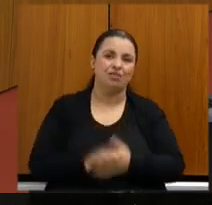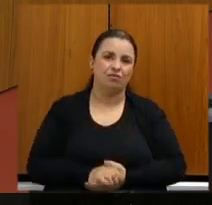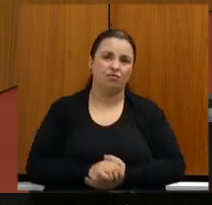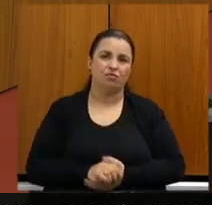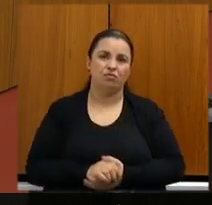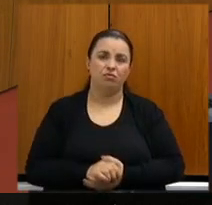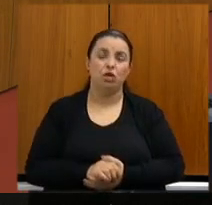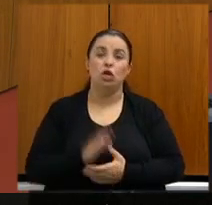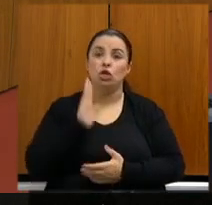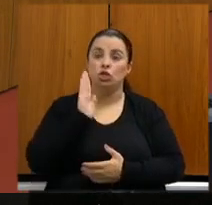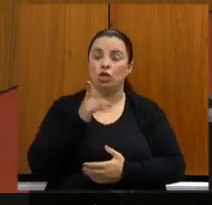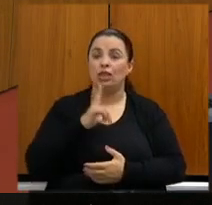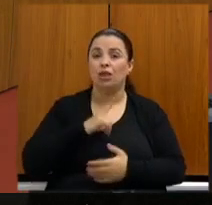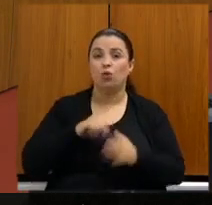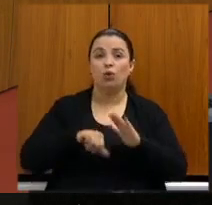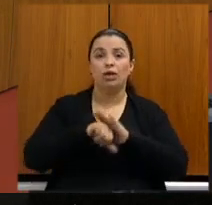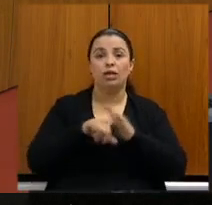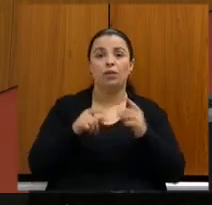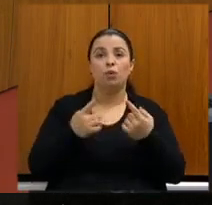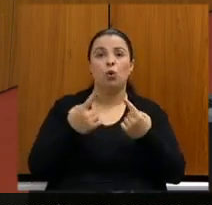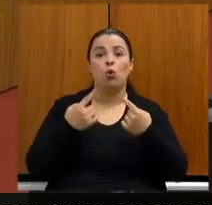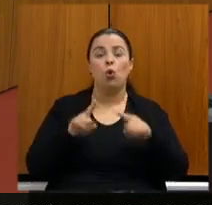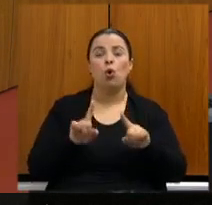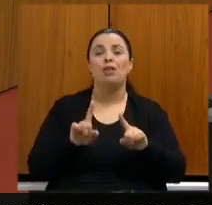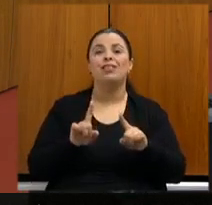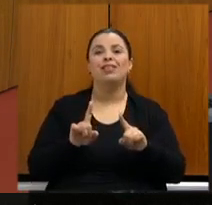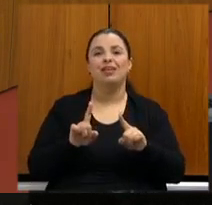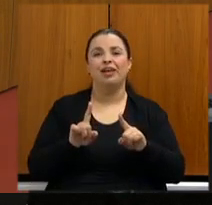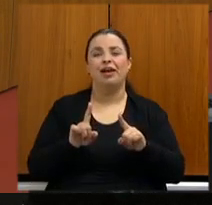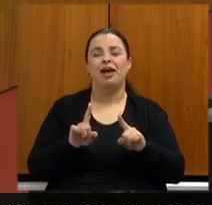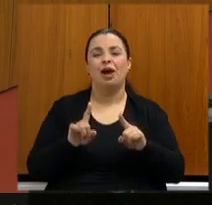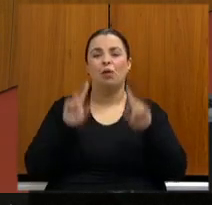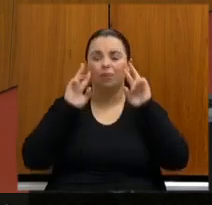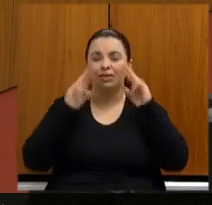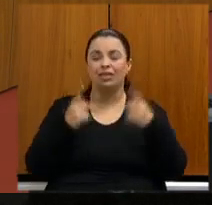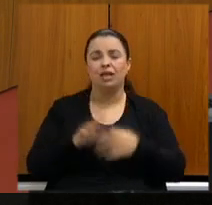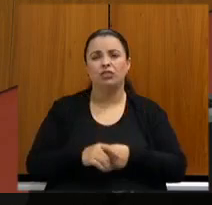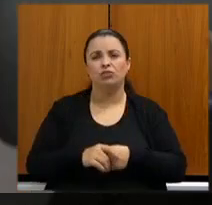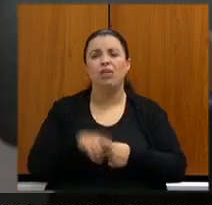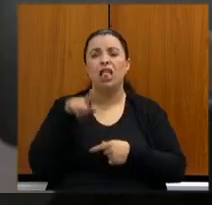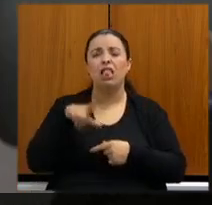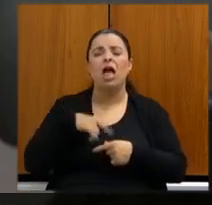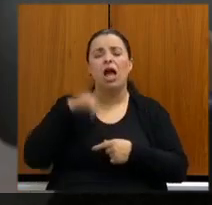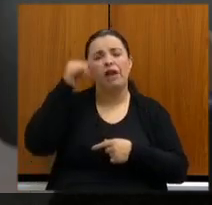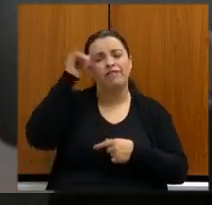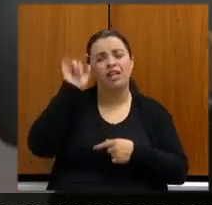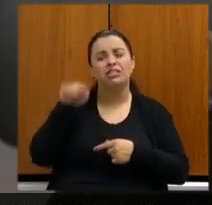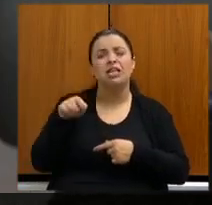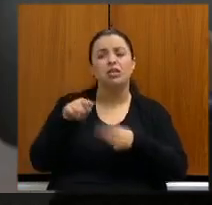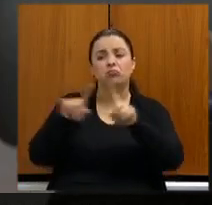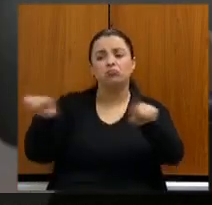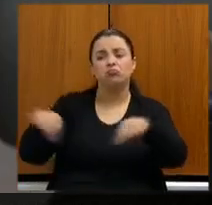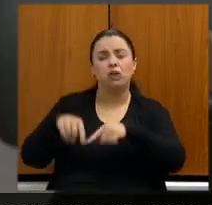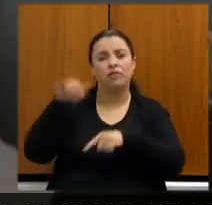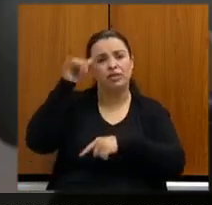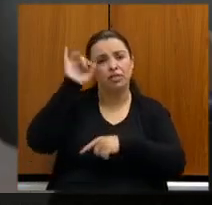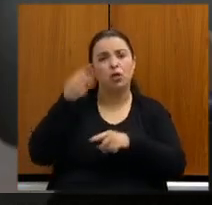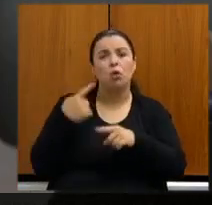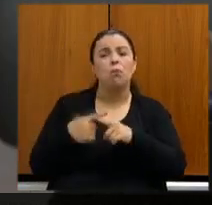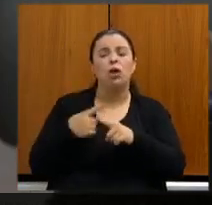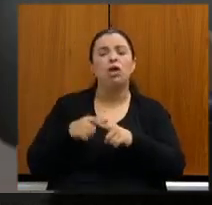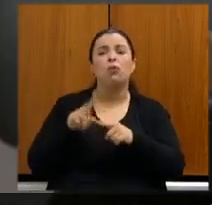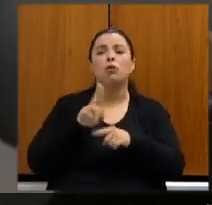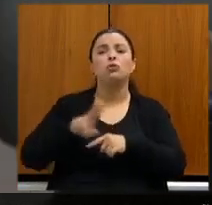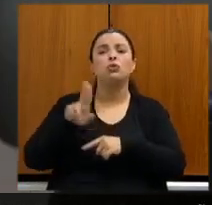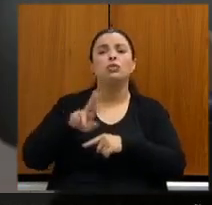por um crime contra a humanidade por quê que essa Fazenda não pode ser colocada para atender assentamentos ocupações função